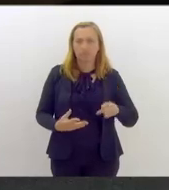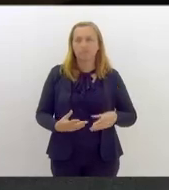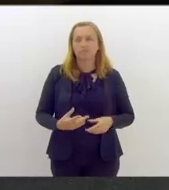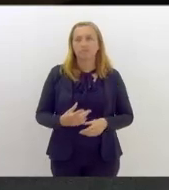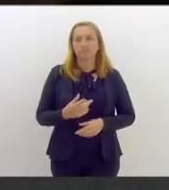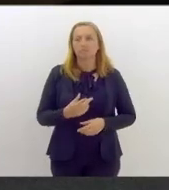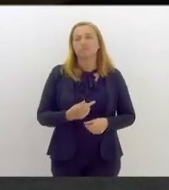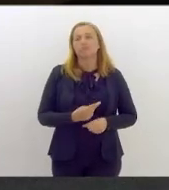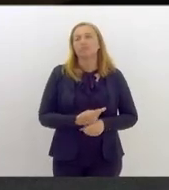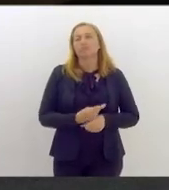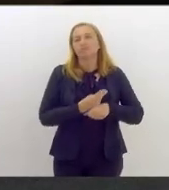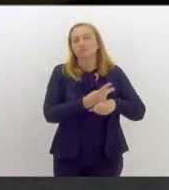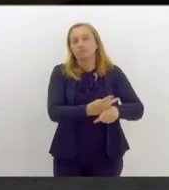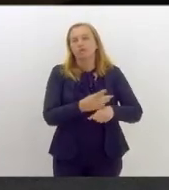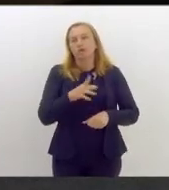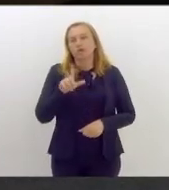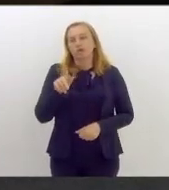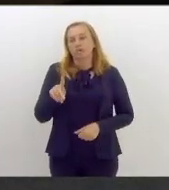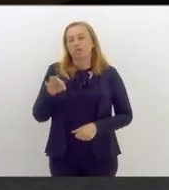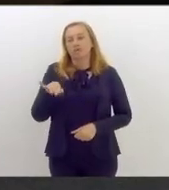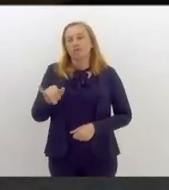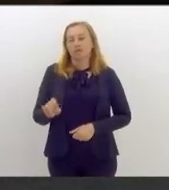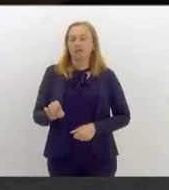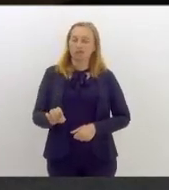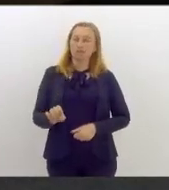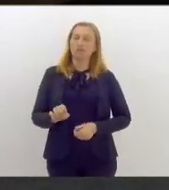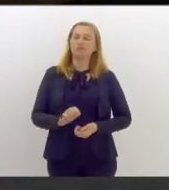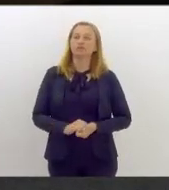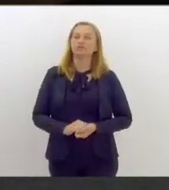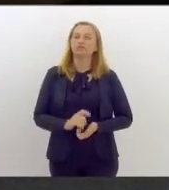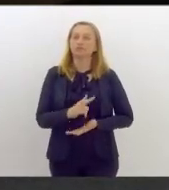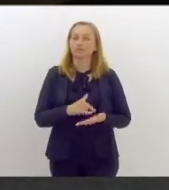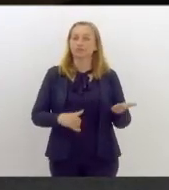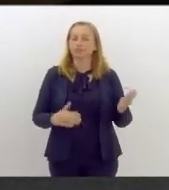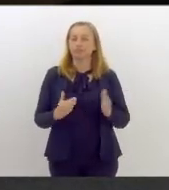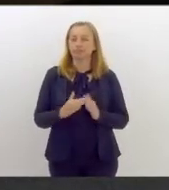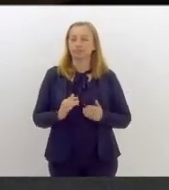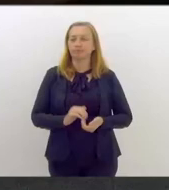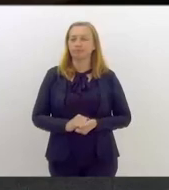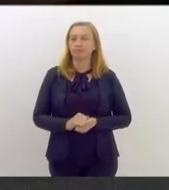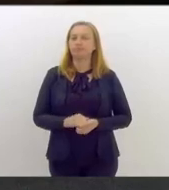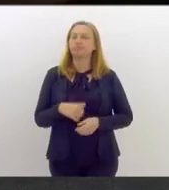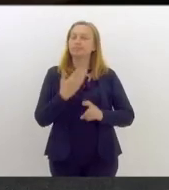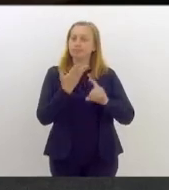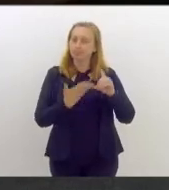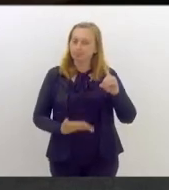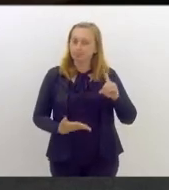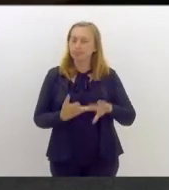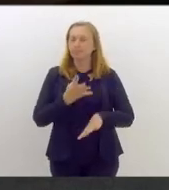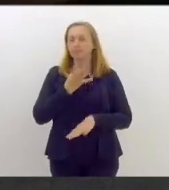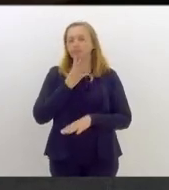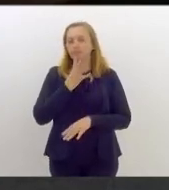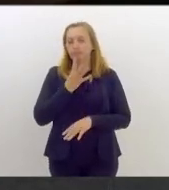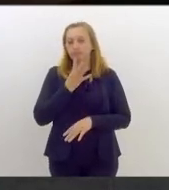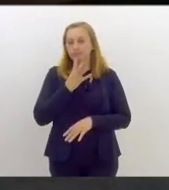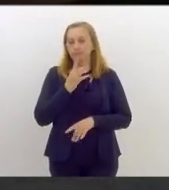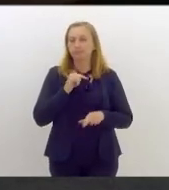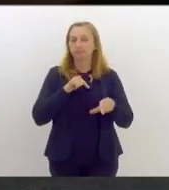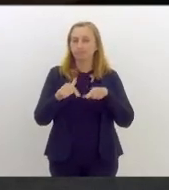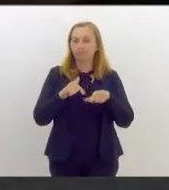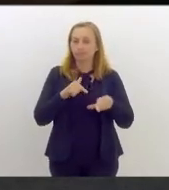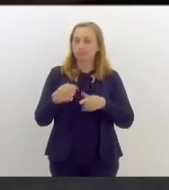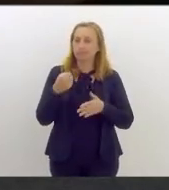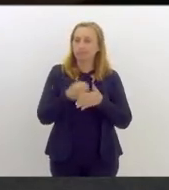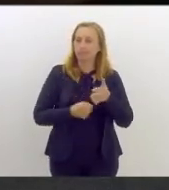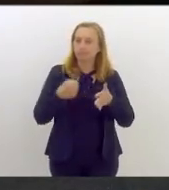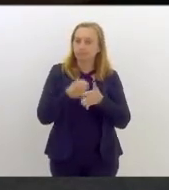Paul Singer, conforme resolução em vigor nesta casa, para homenagear, reconhecer o trabalho, a luta,